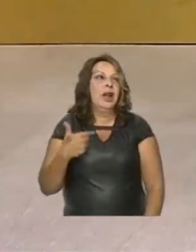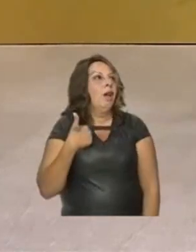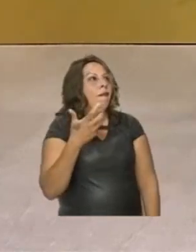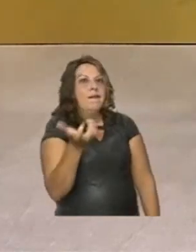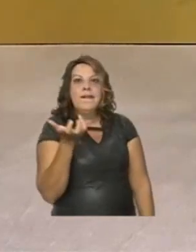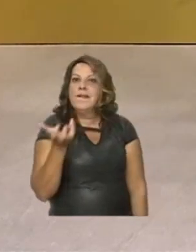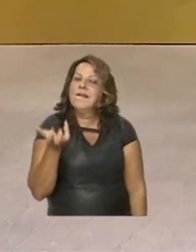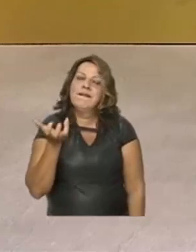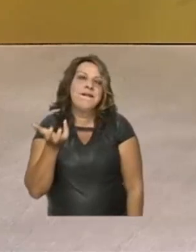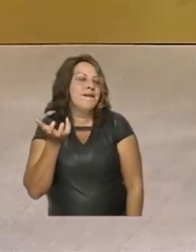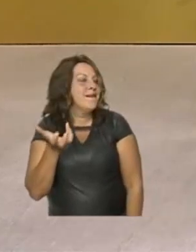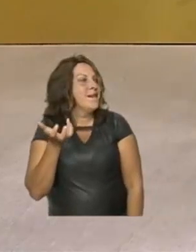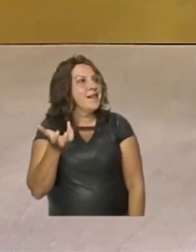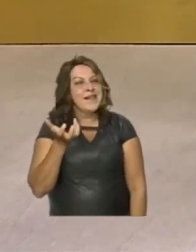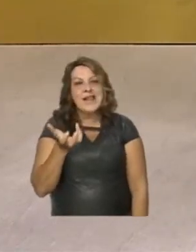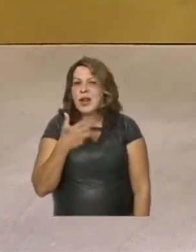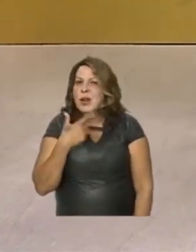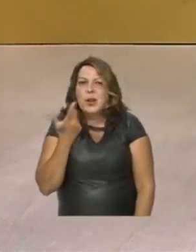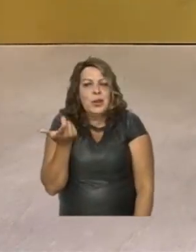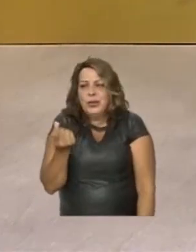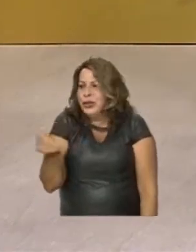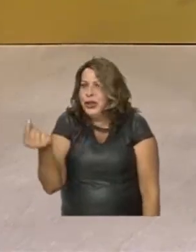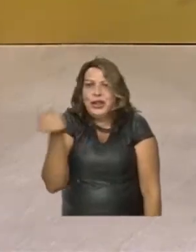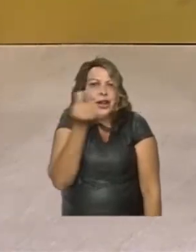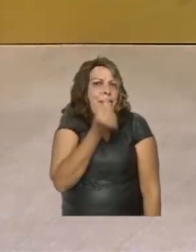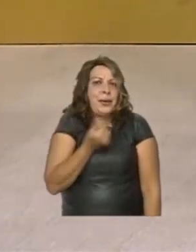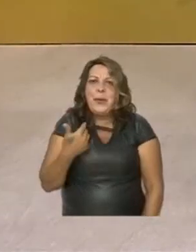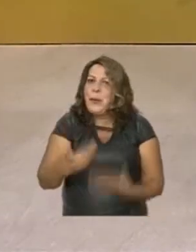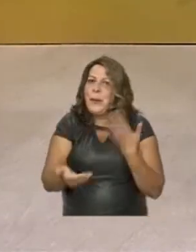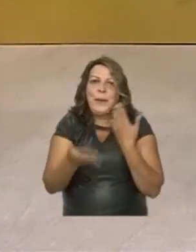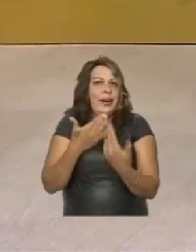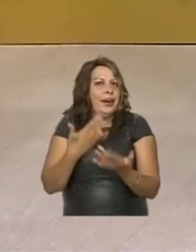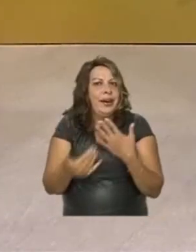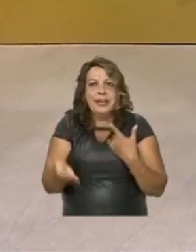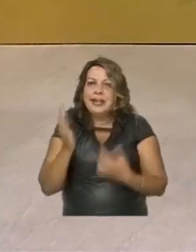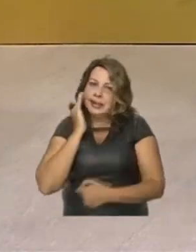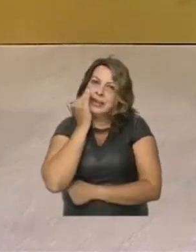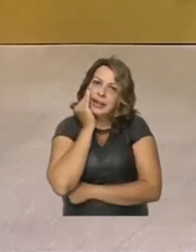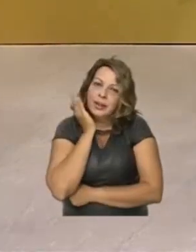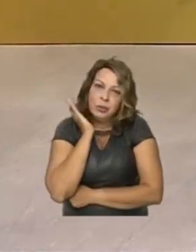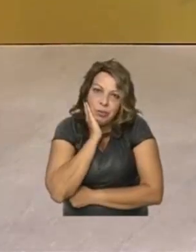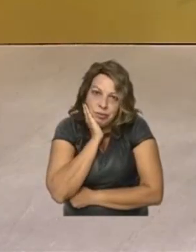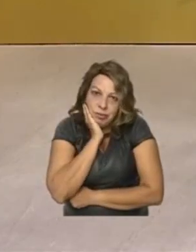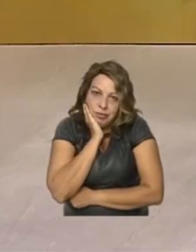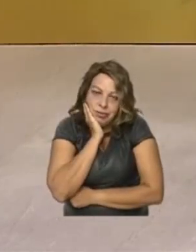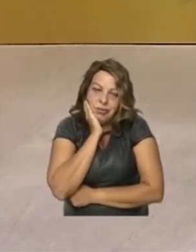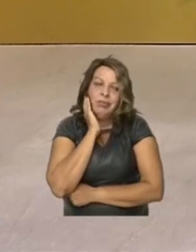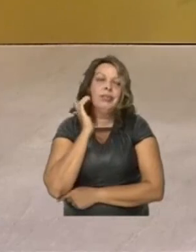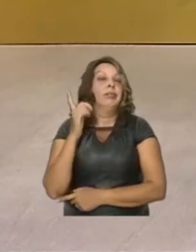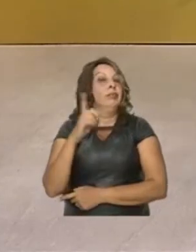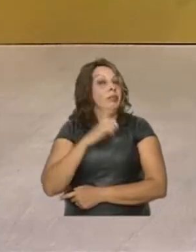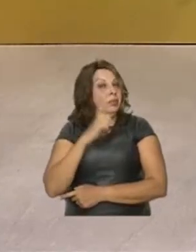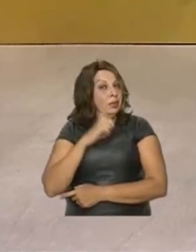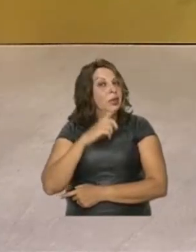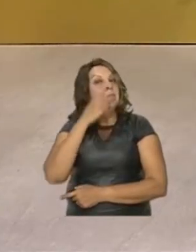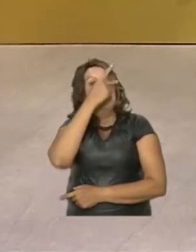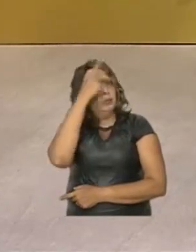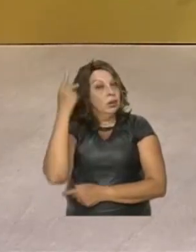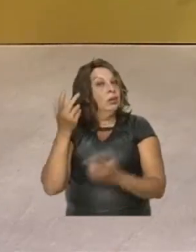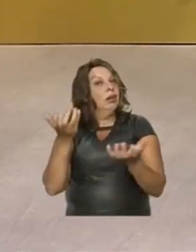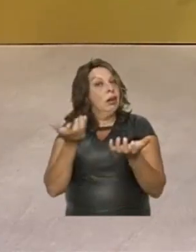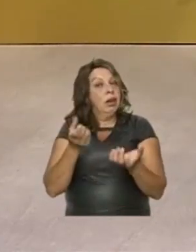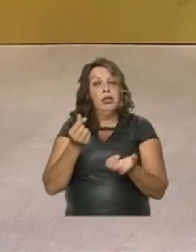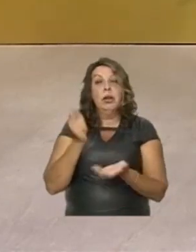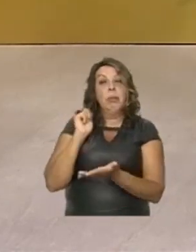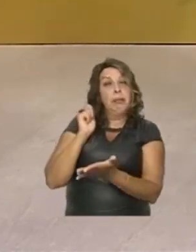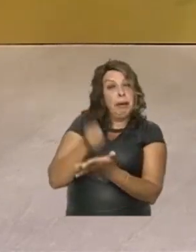queria, amigo. Eu queria qualquer um. Tá entendendo? Você tá entendendo? Pois é, ó. Tem gente que vai querer pra